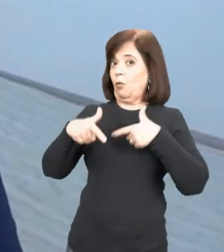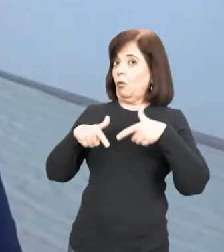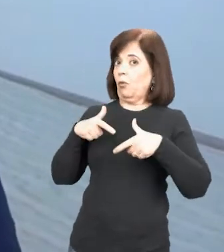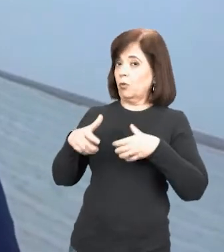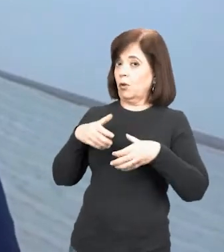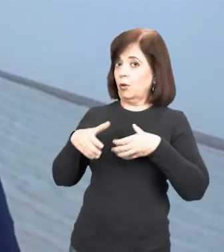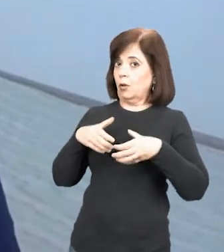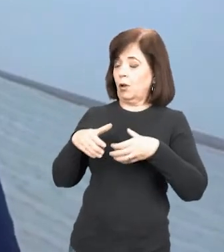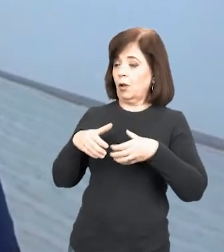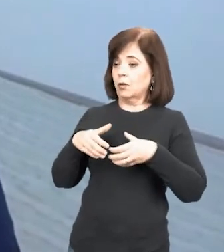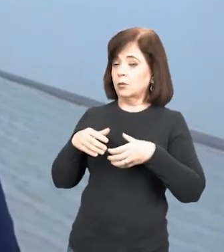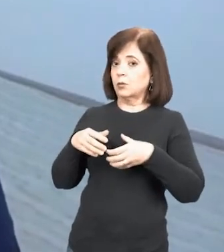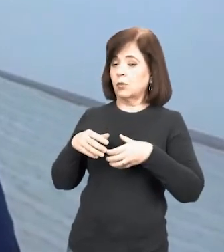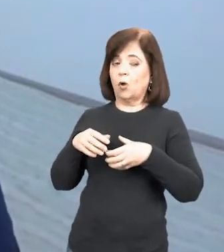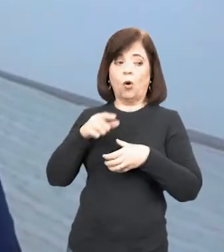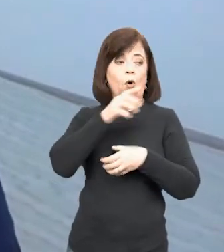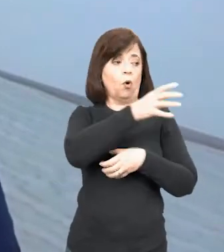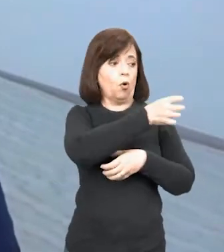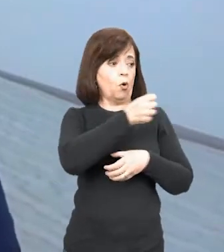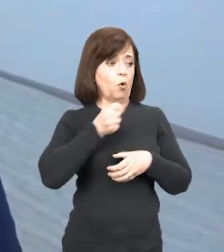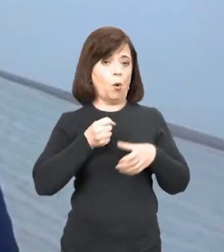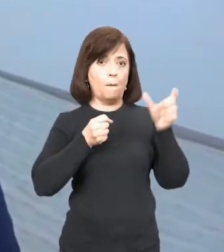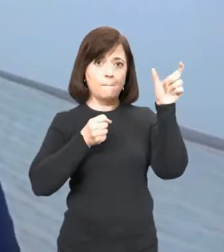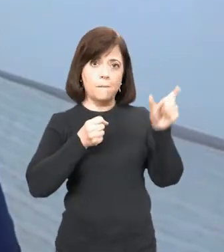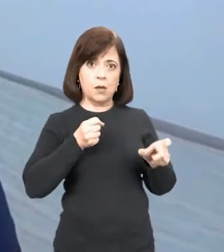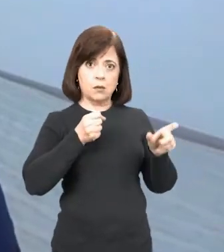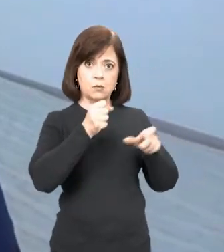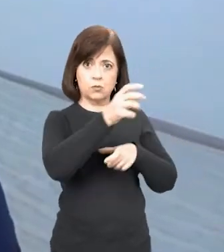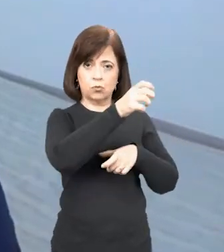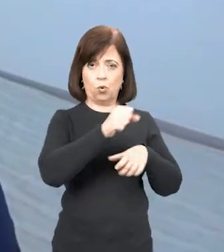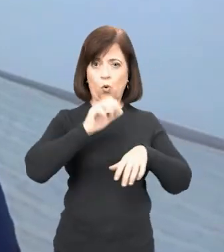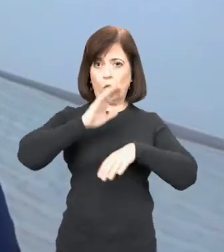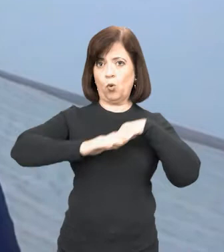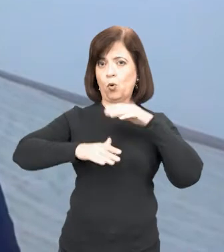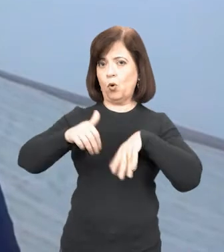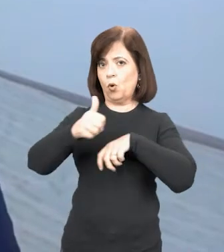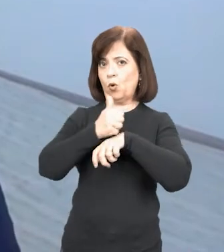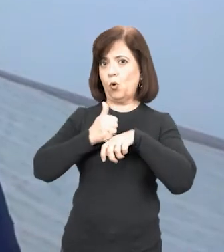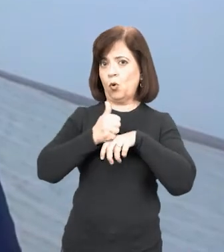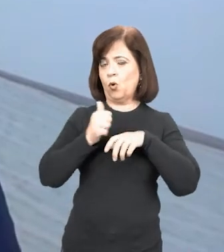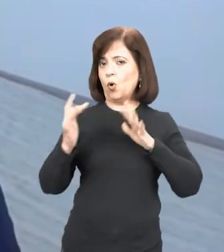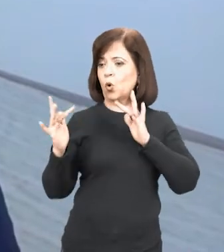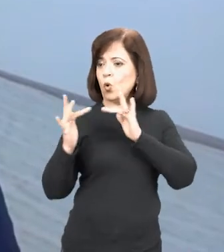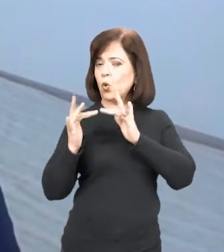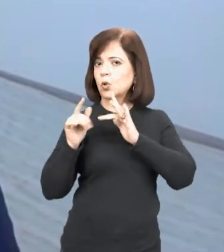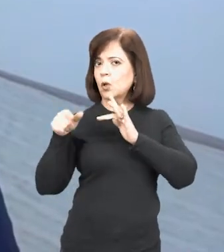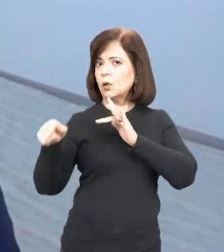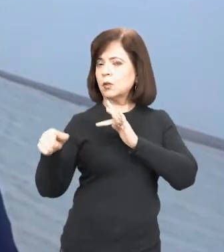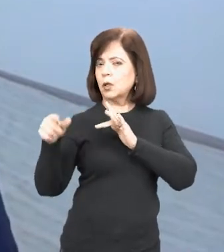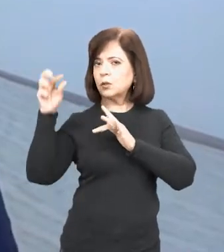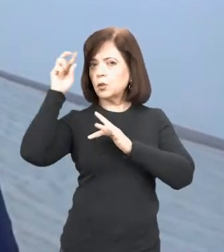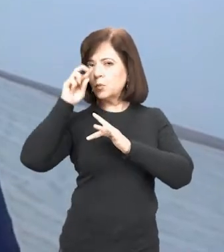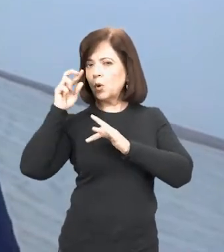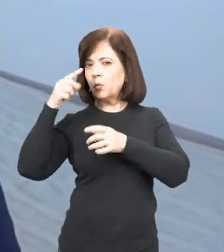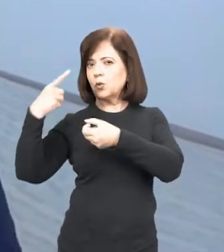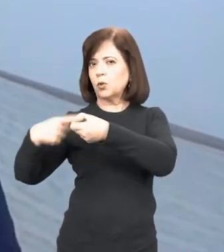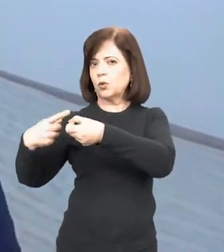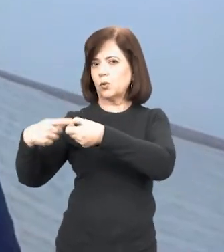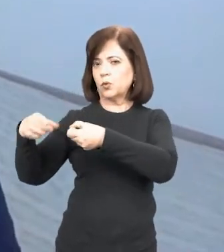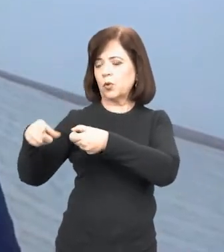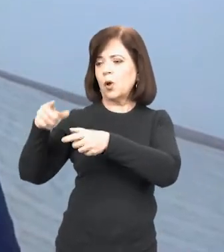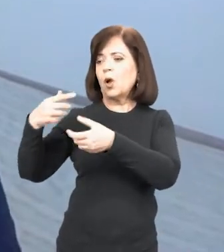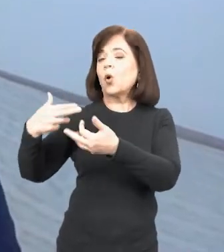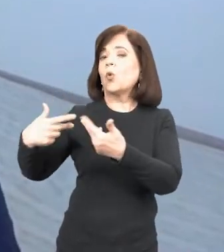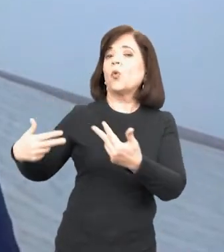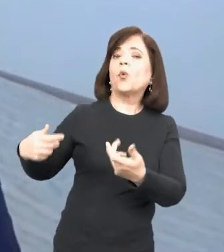algum promotor integrante da força-tarefa para atuar diretamente em contato com esse promotor natural, vendo a medida da